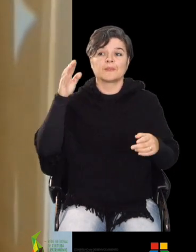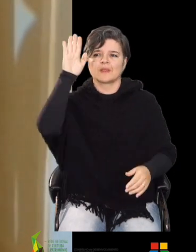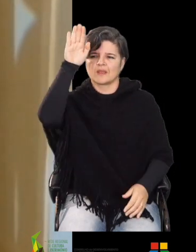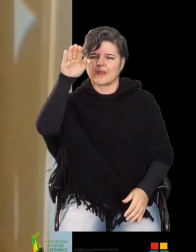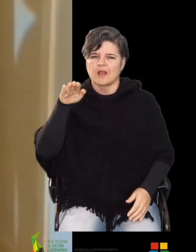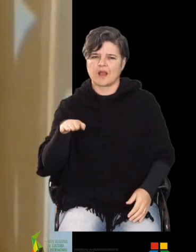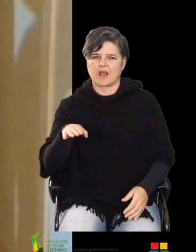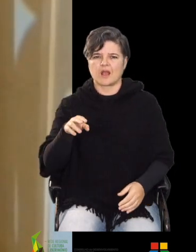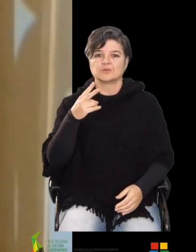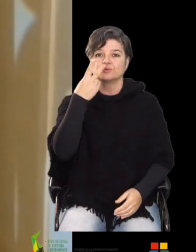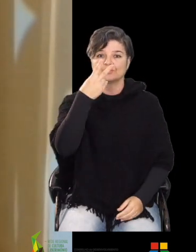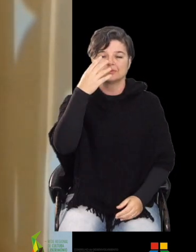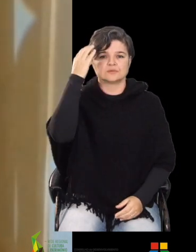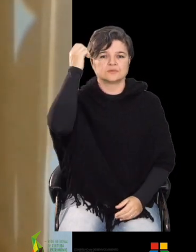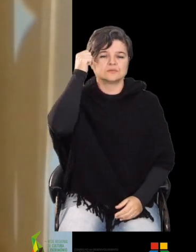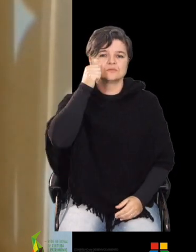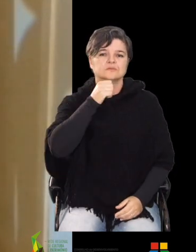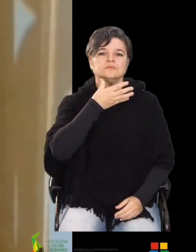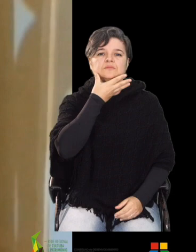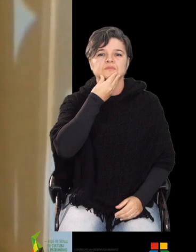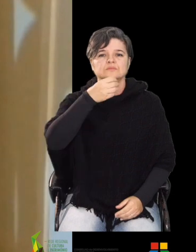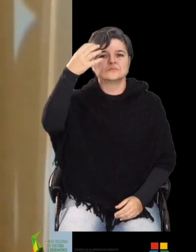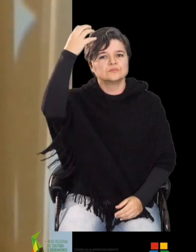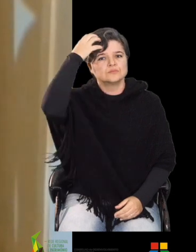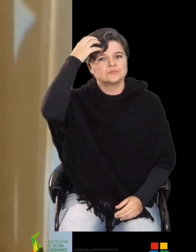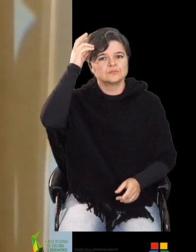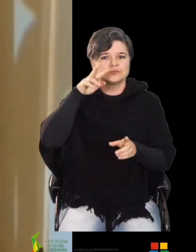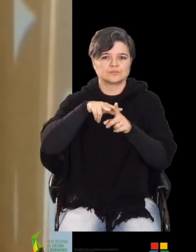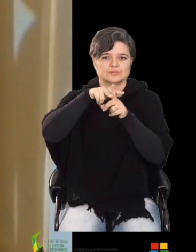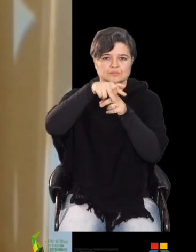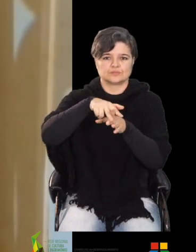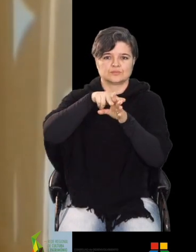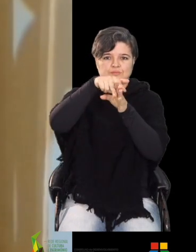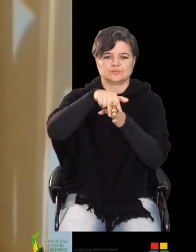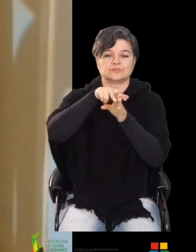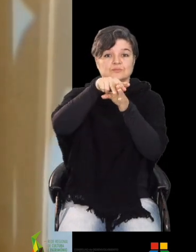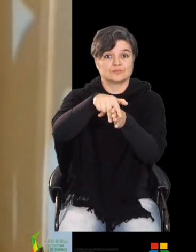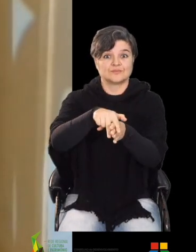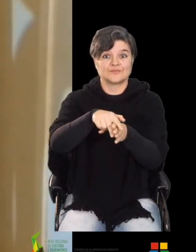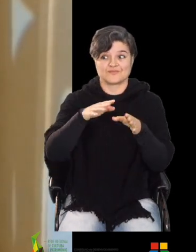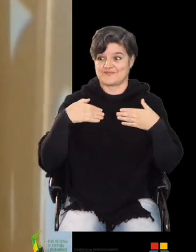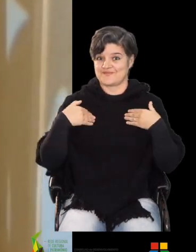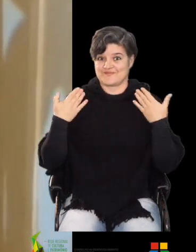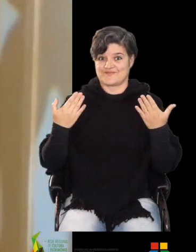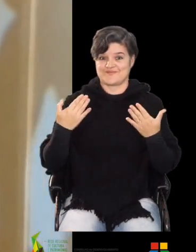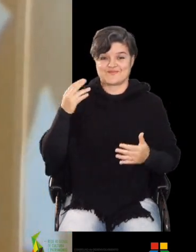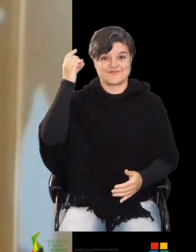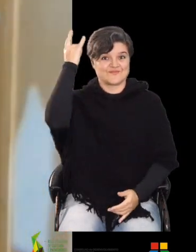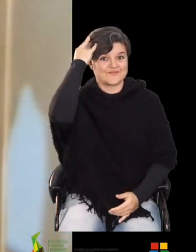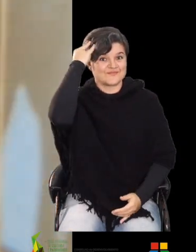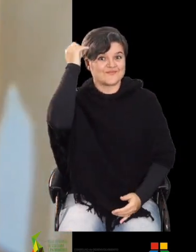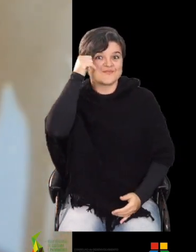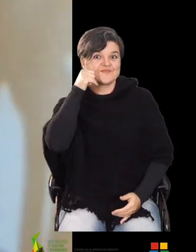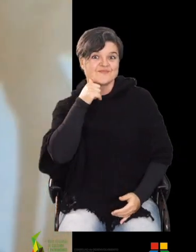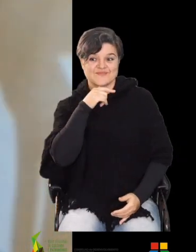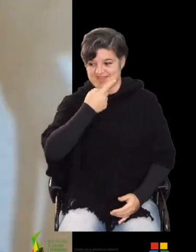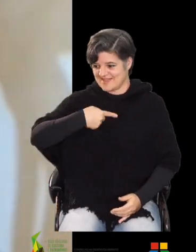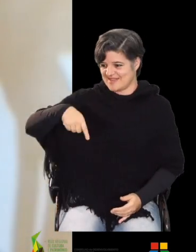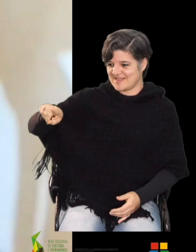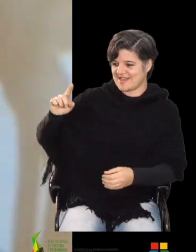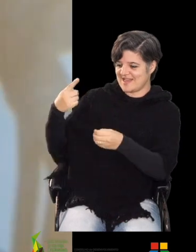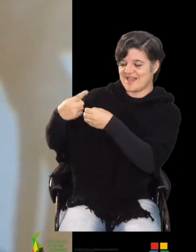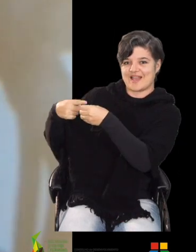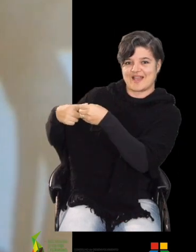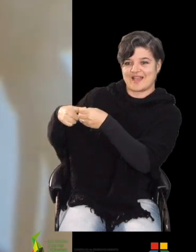saíram para cavalgar e a clara clara resolveu aproveitar